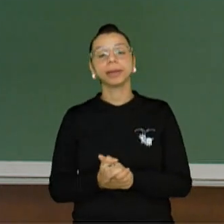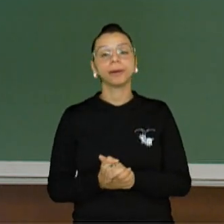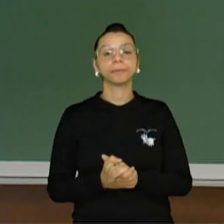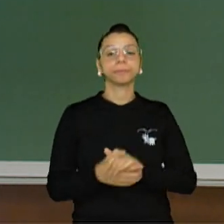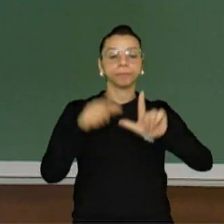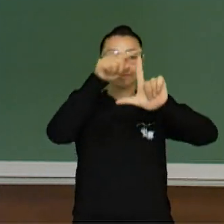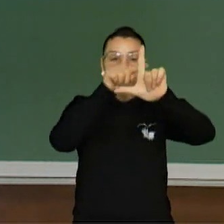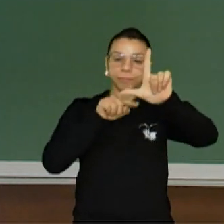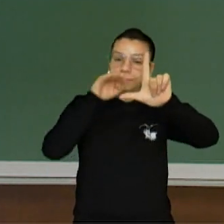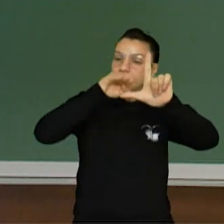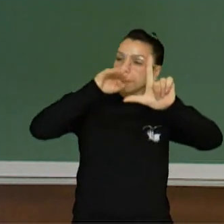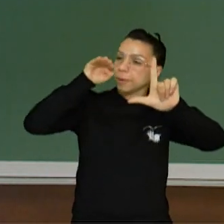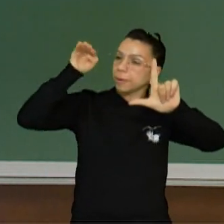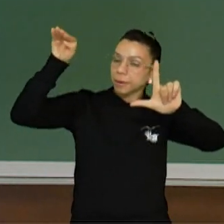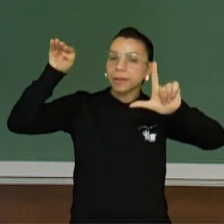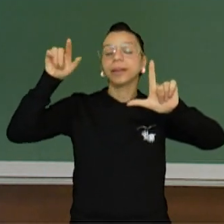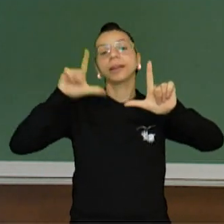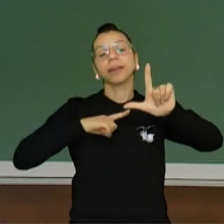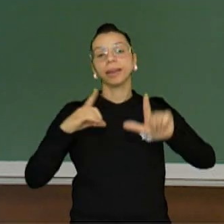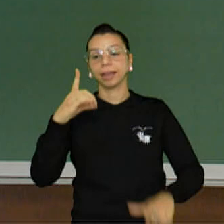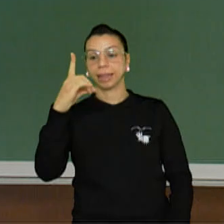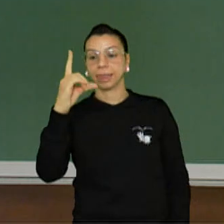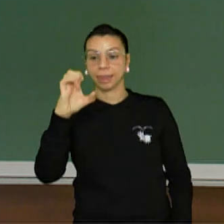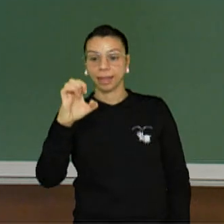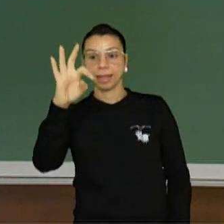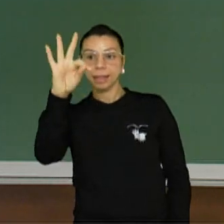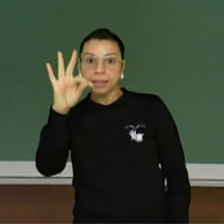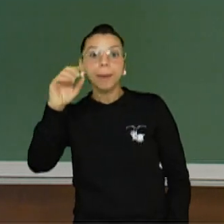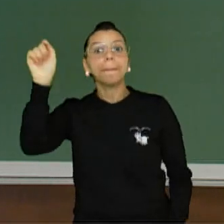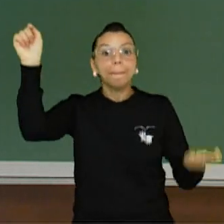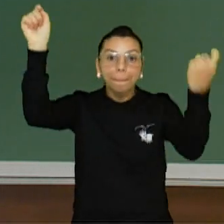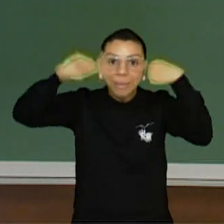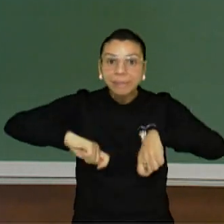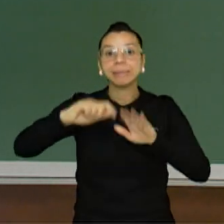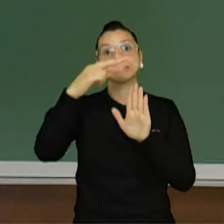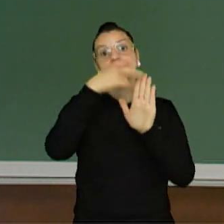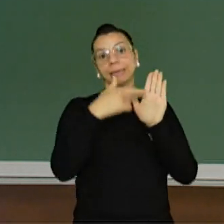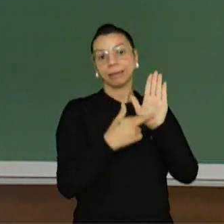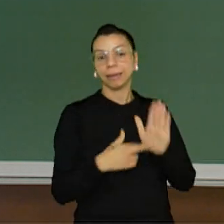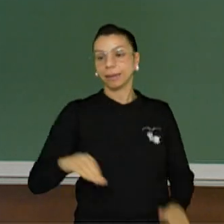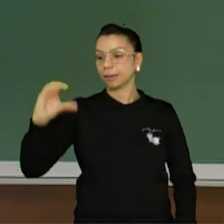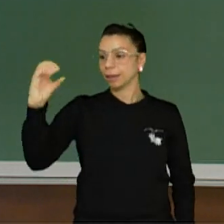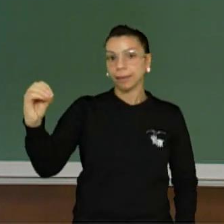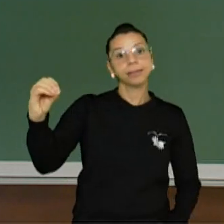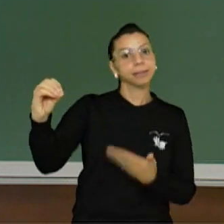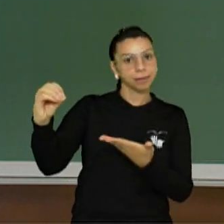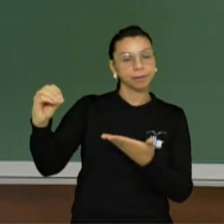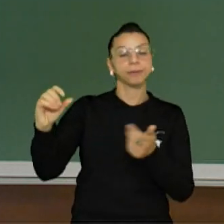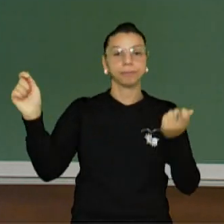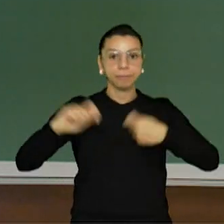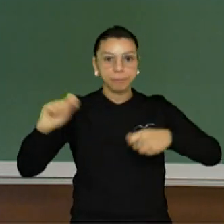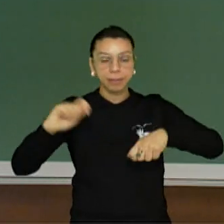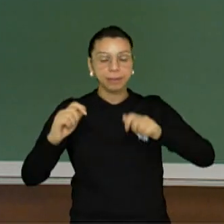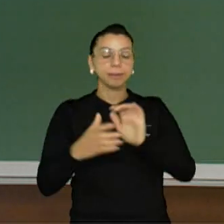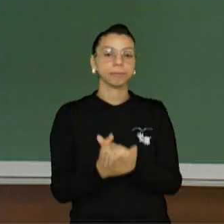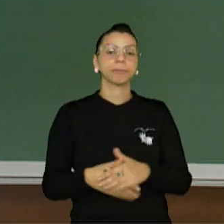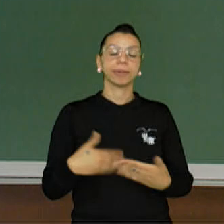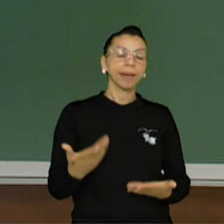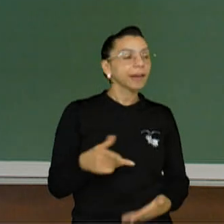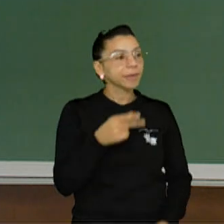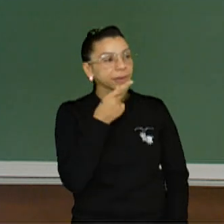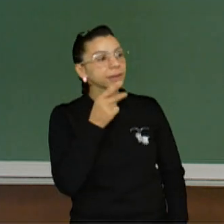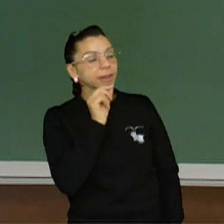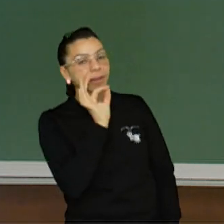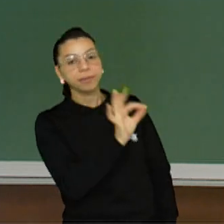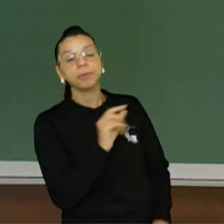professora fica reforçando, né, que o determinante é igual a zero. Aí se fala, eu estou estudando essa parte de alinhamentos, que é de geometria analítica,